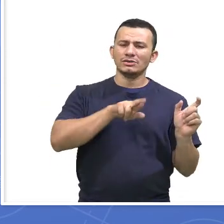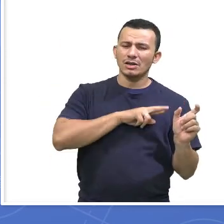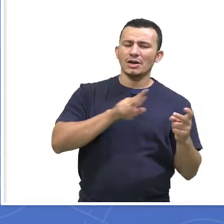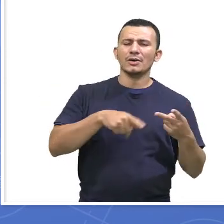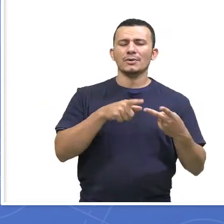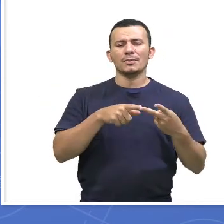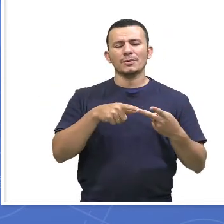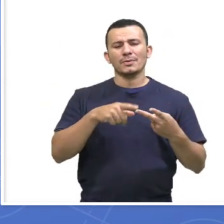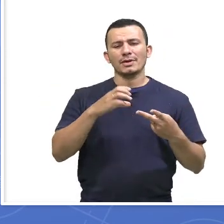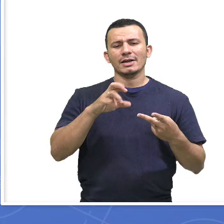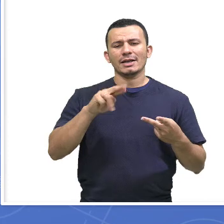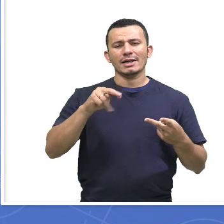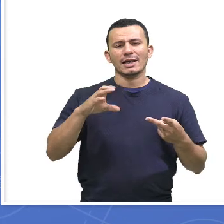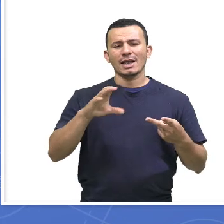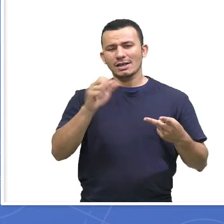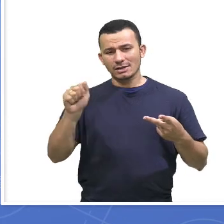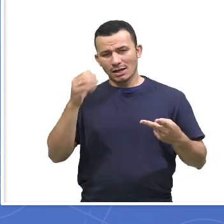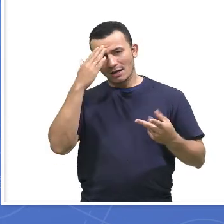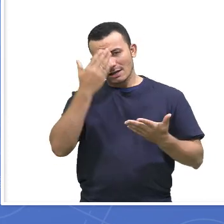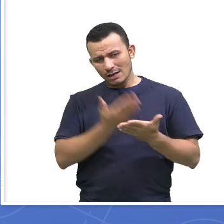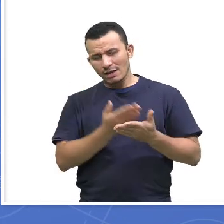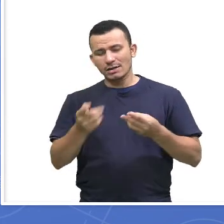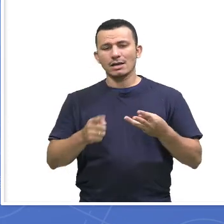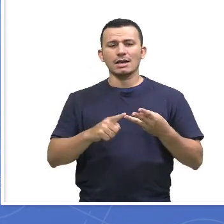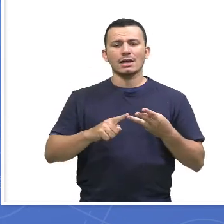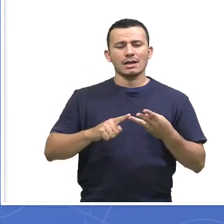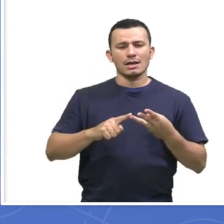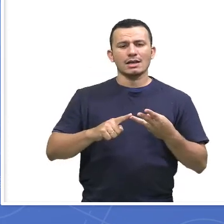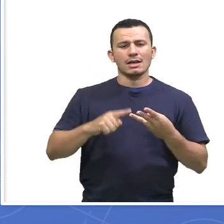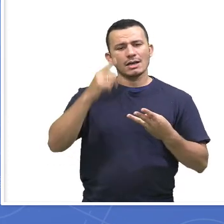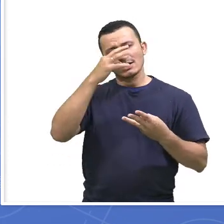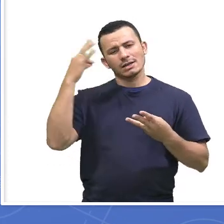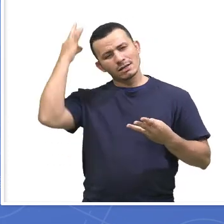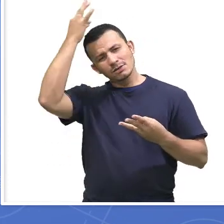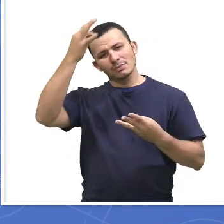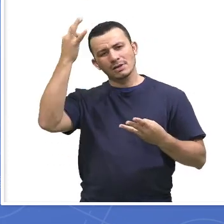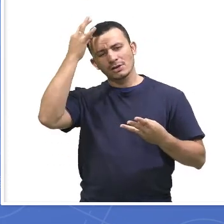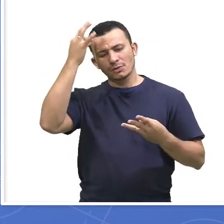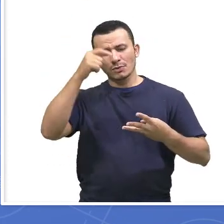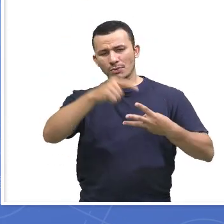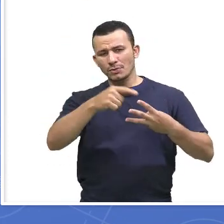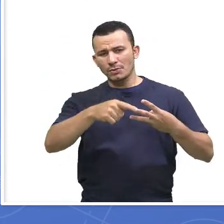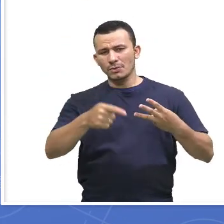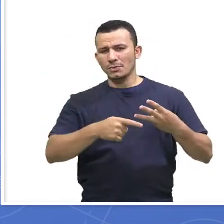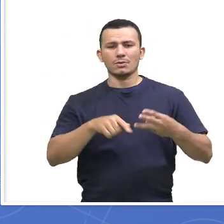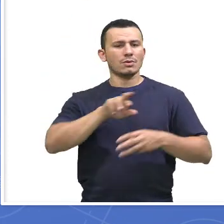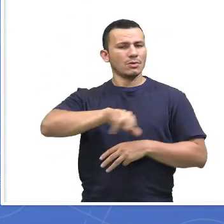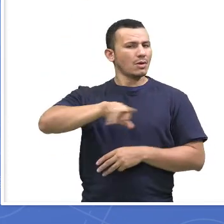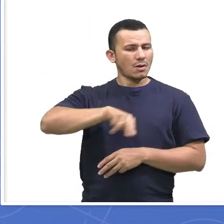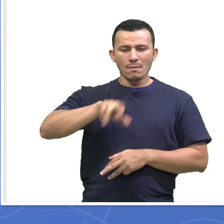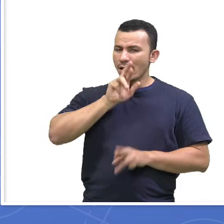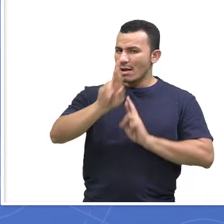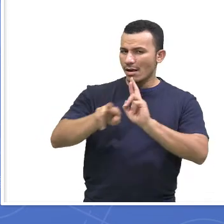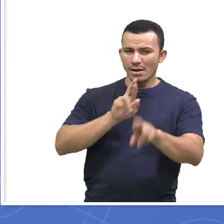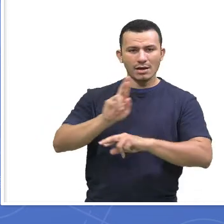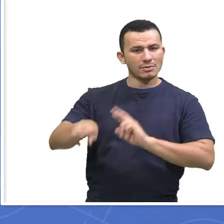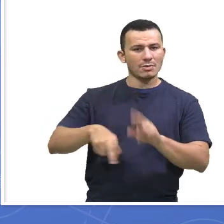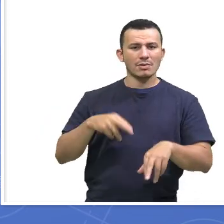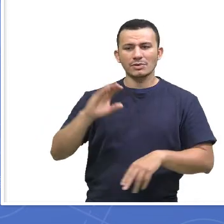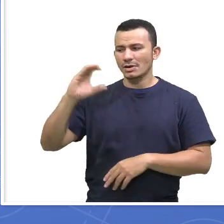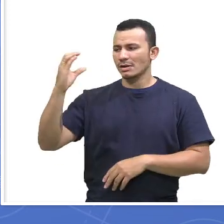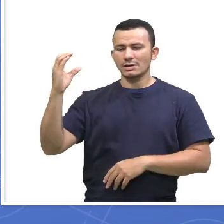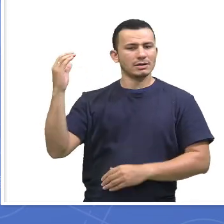crença, né, espírito, essas palavras não cabem como resposta para a